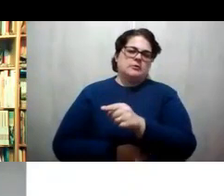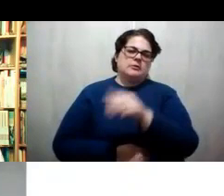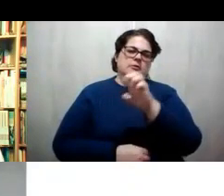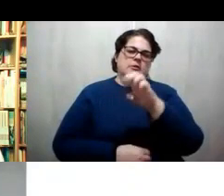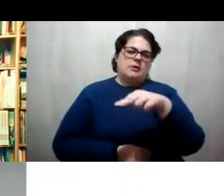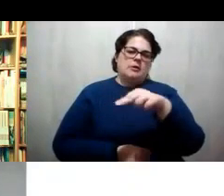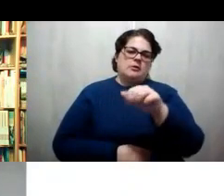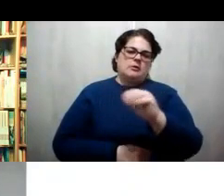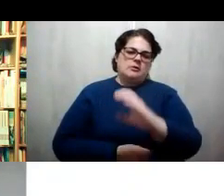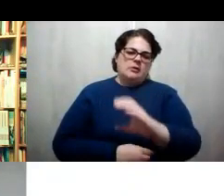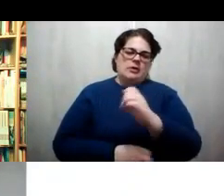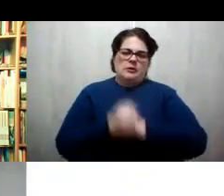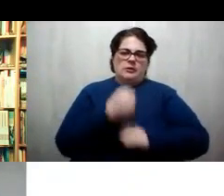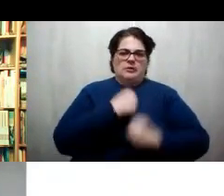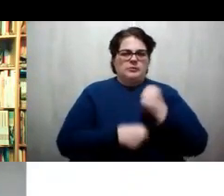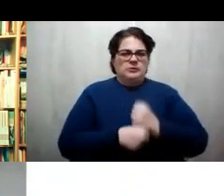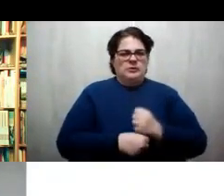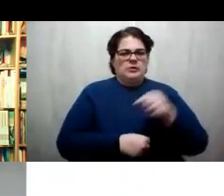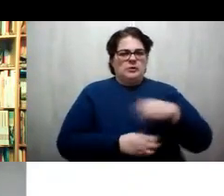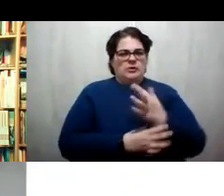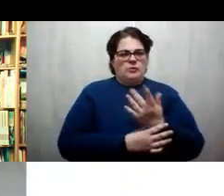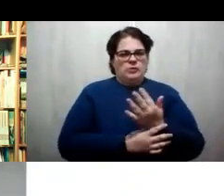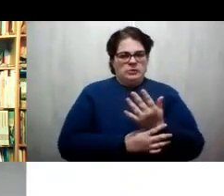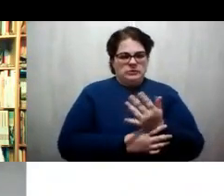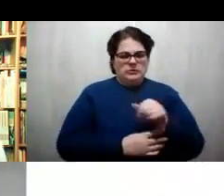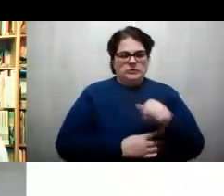ano passado, aqui na UFRGS. Então,